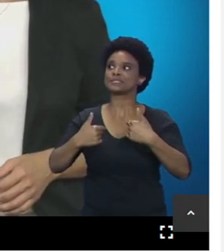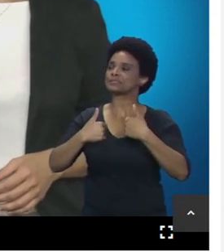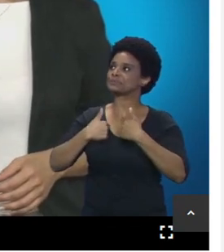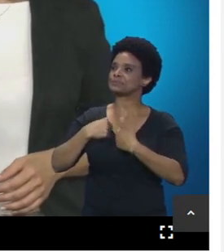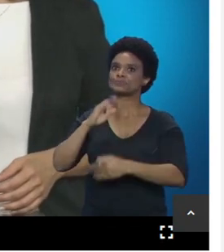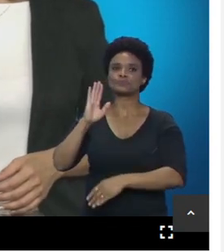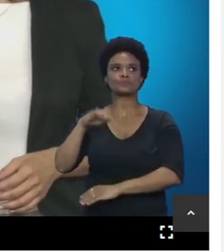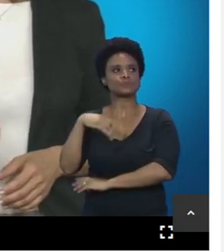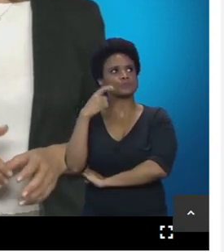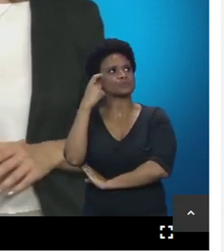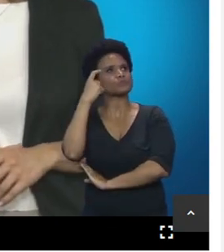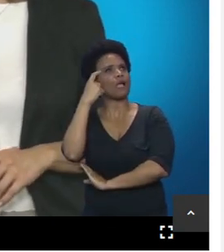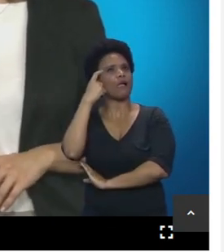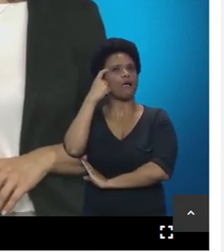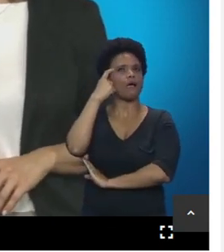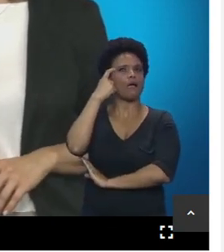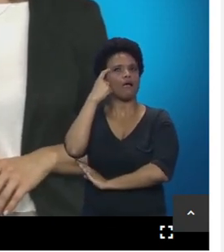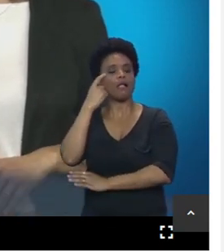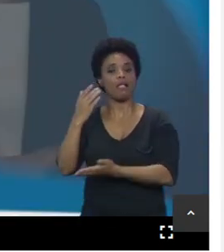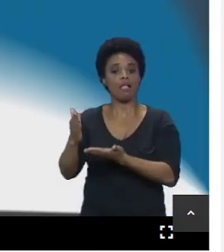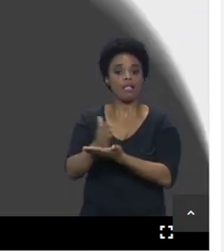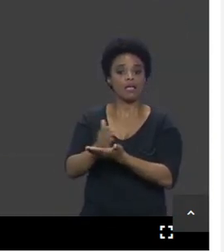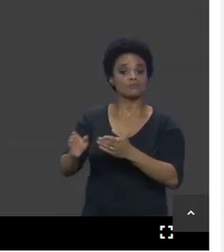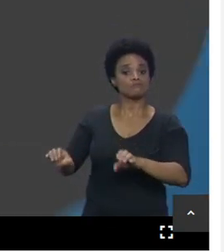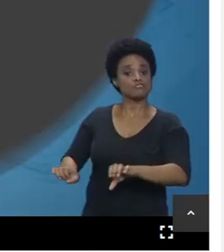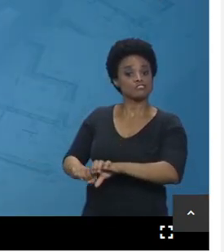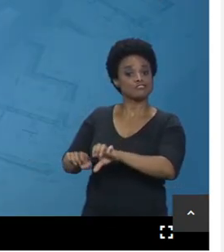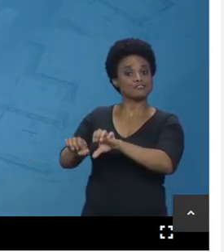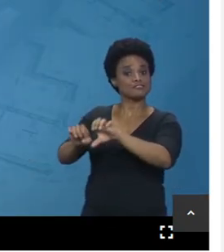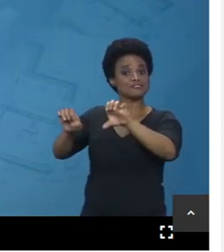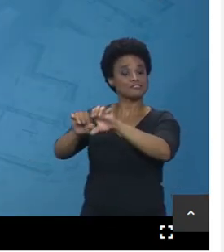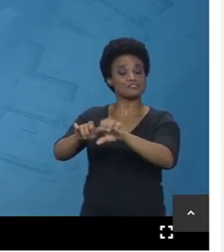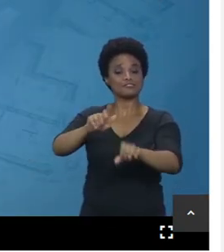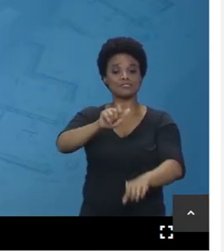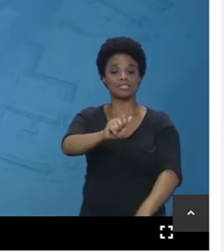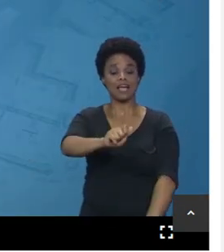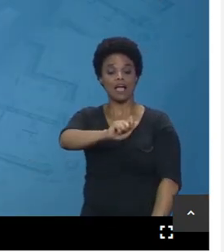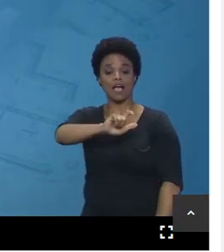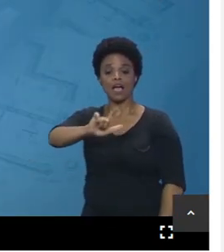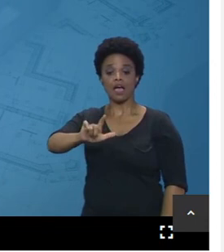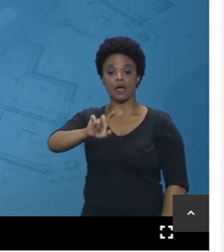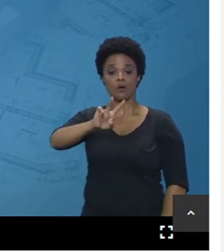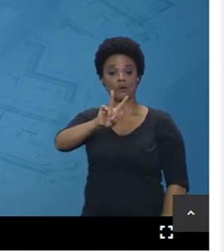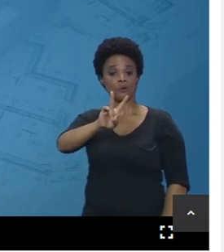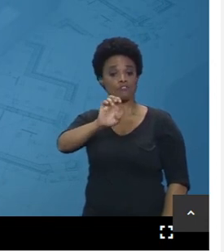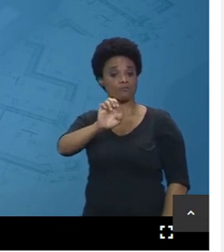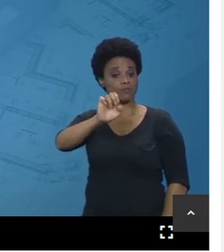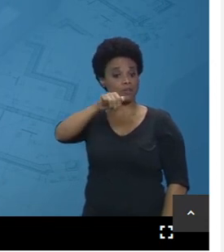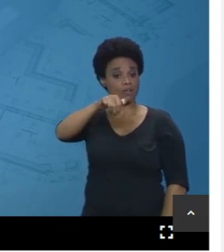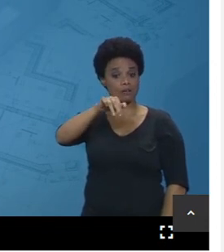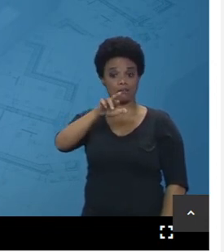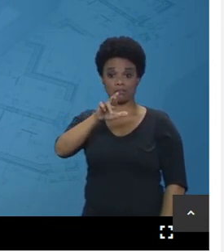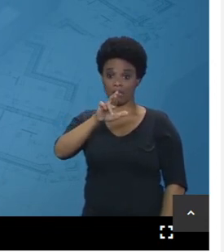as reais funções de algumas estruturas na alvenaria. Por exemplo, na alvenaria